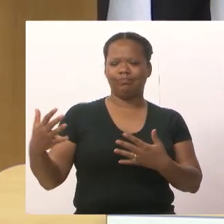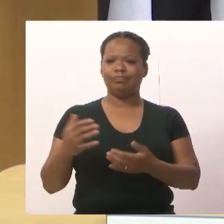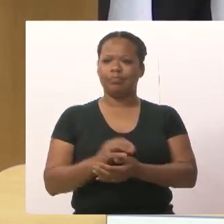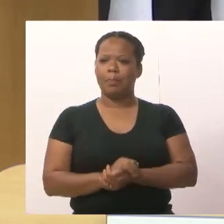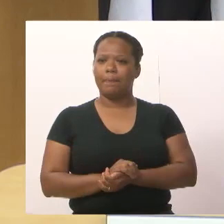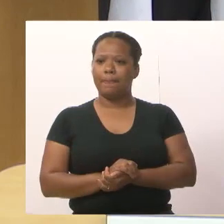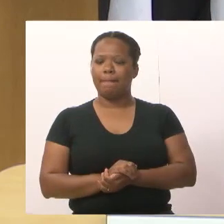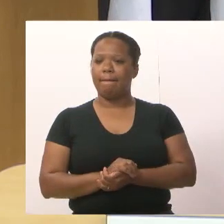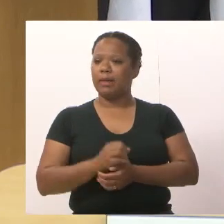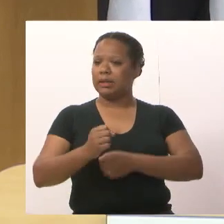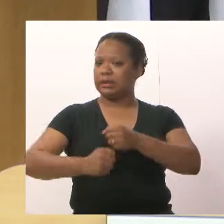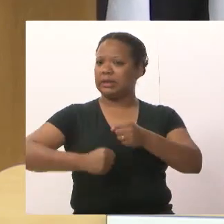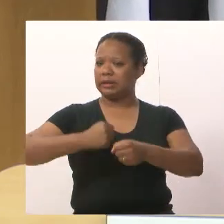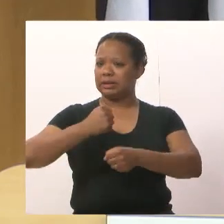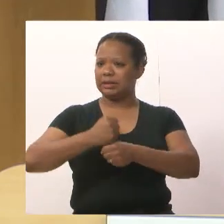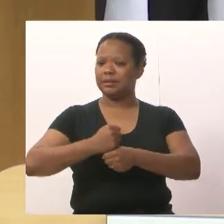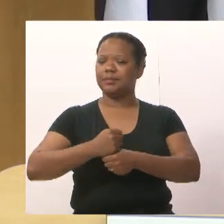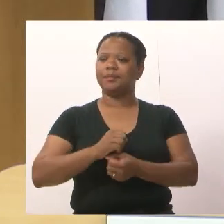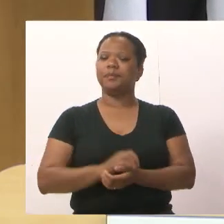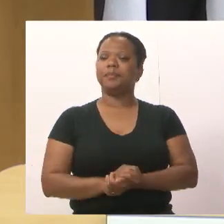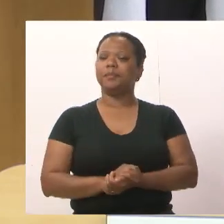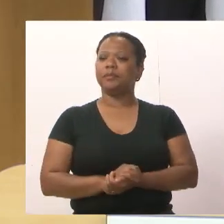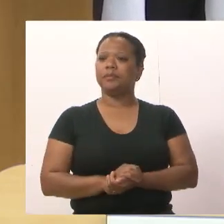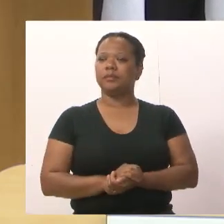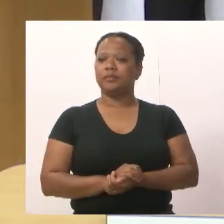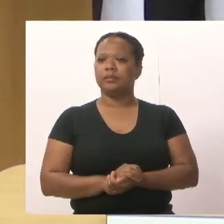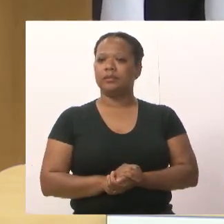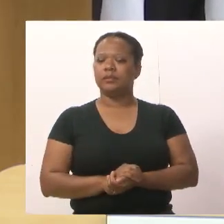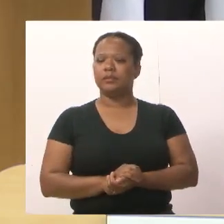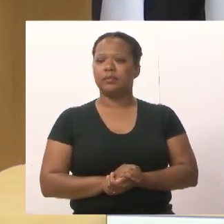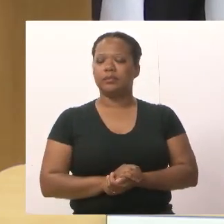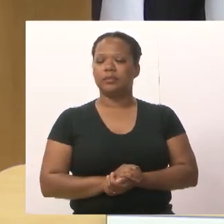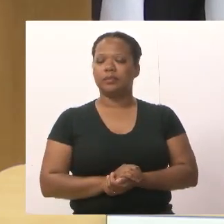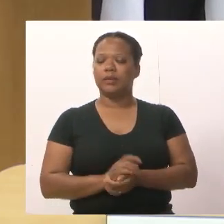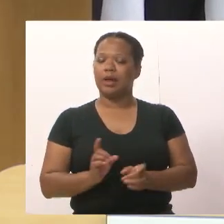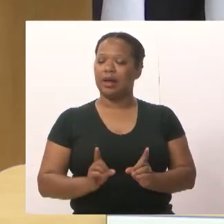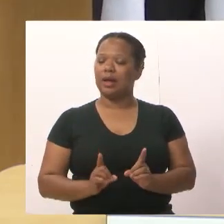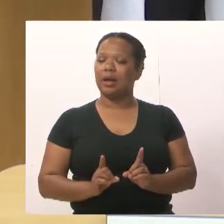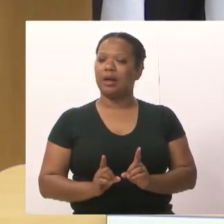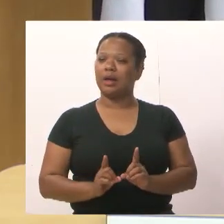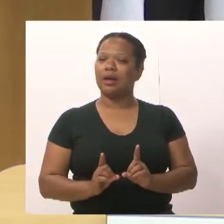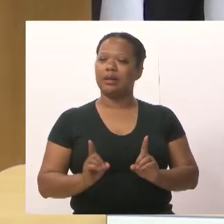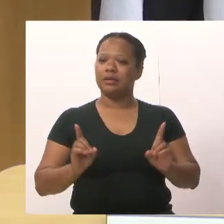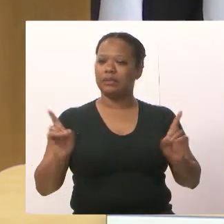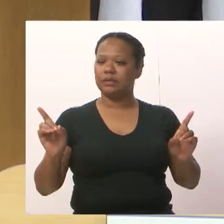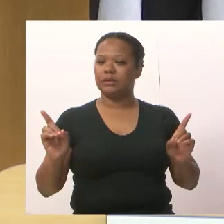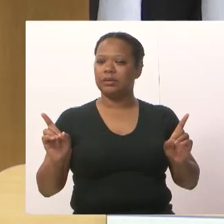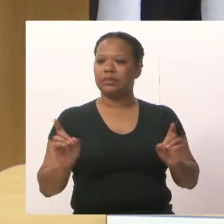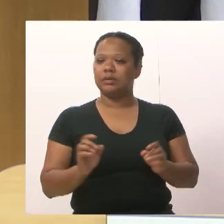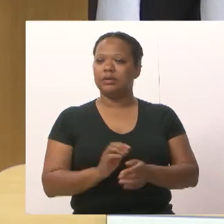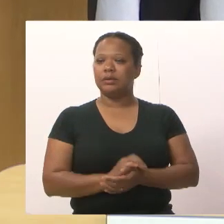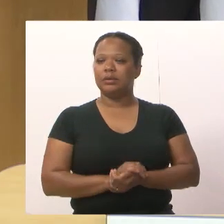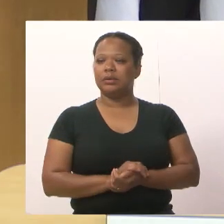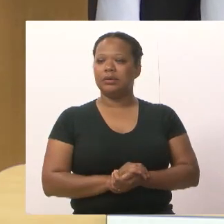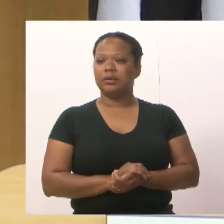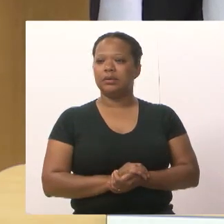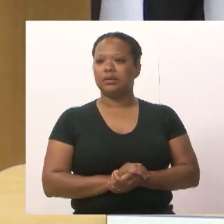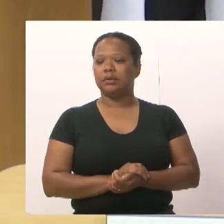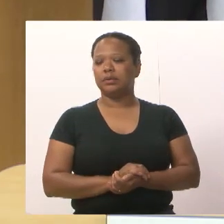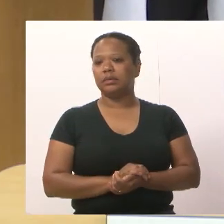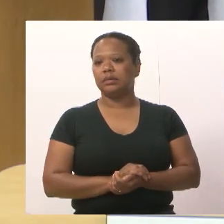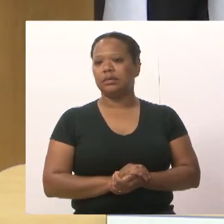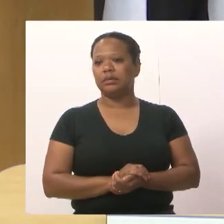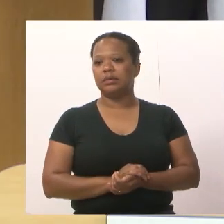Nos próximos anos, a deficiência ela vai estar bem mais, ela vai estar